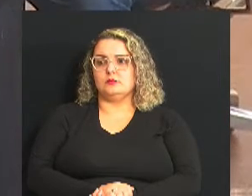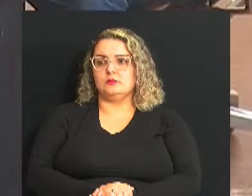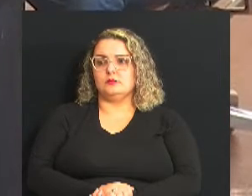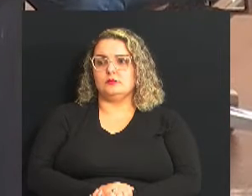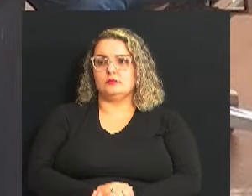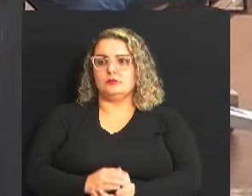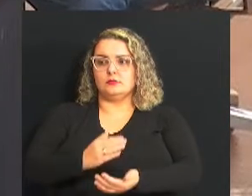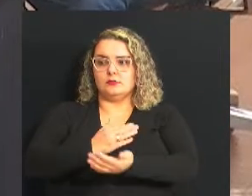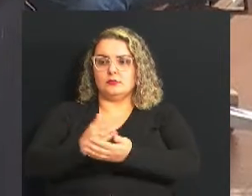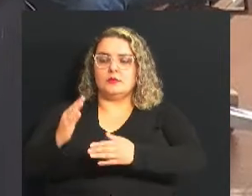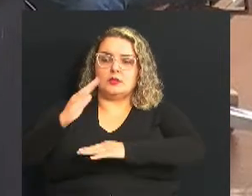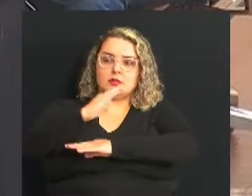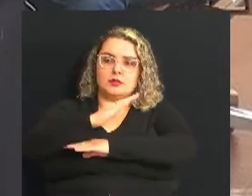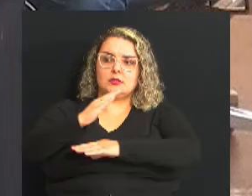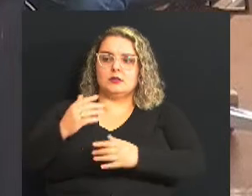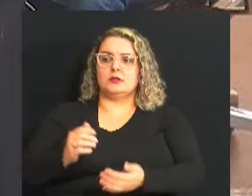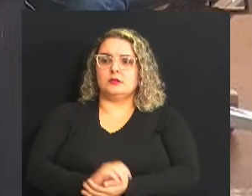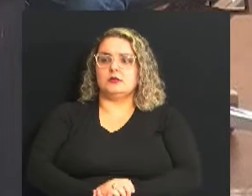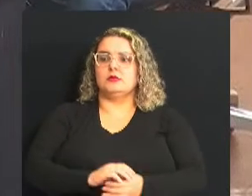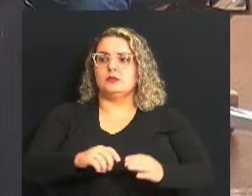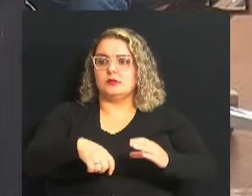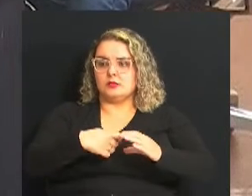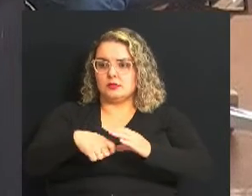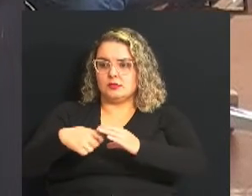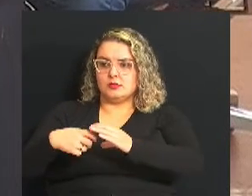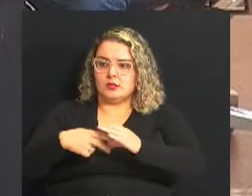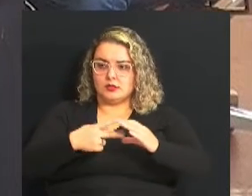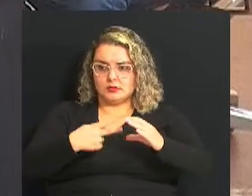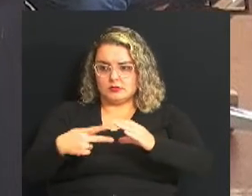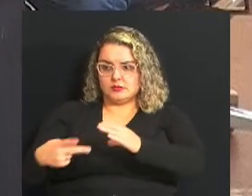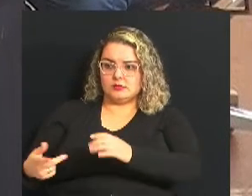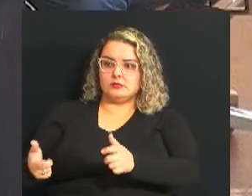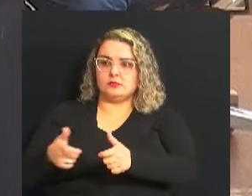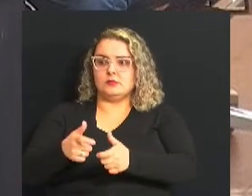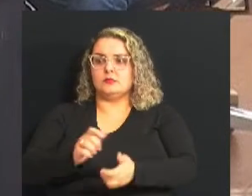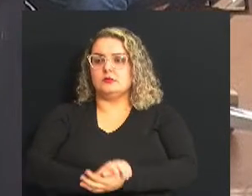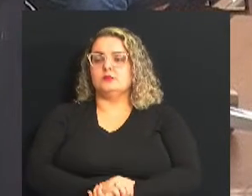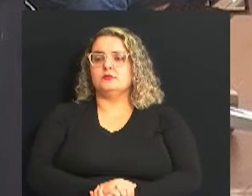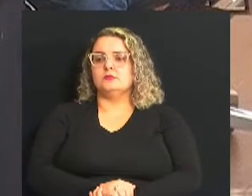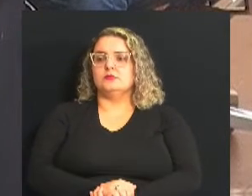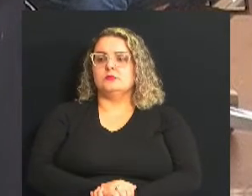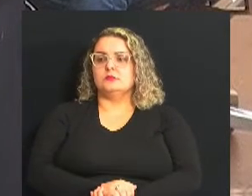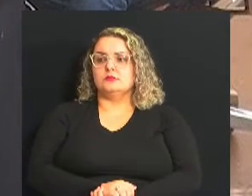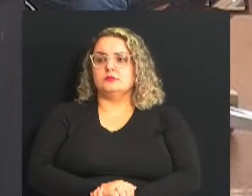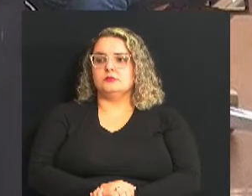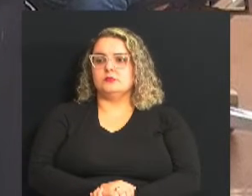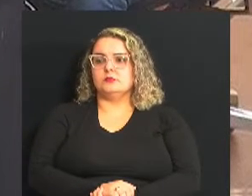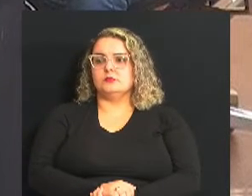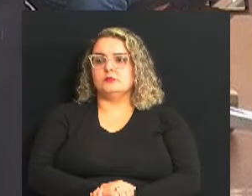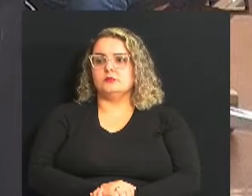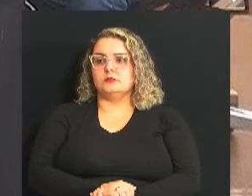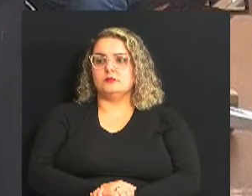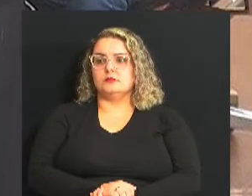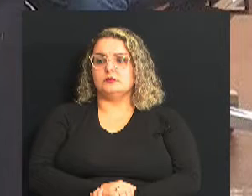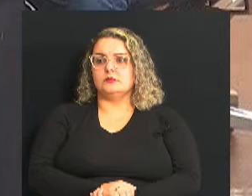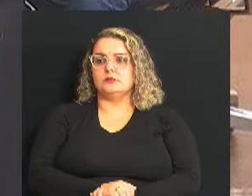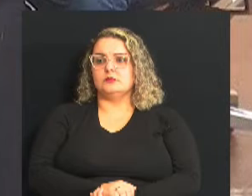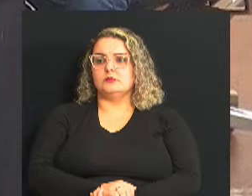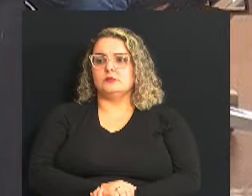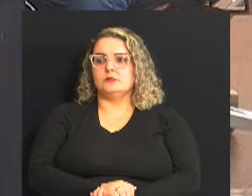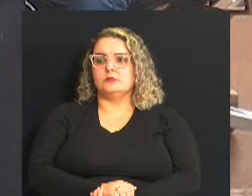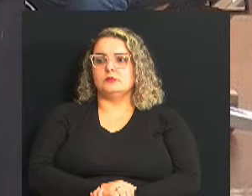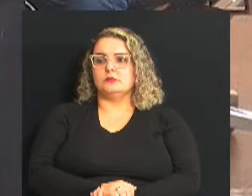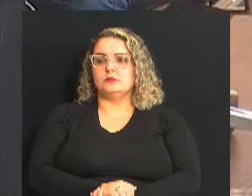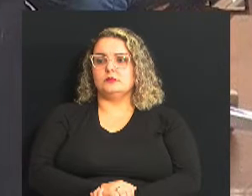câmaras menores conseguem obter junto ao Interledge, quem ministra lá o